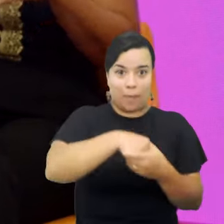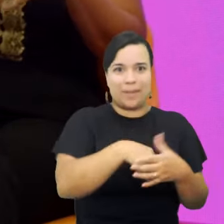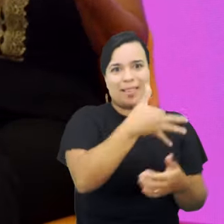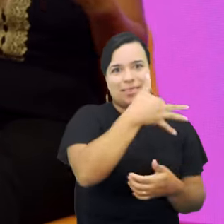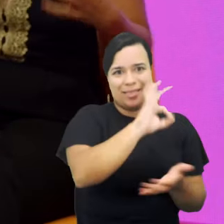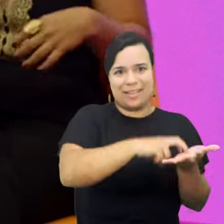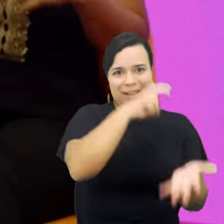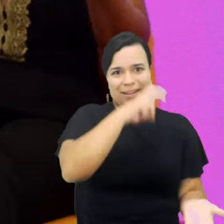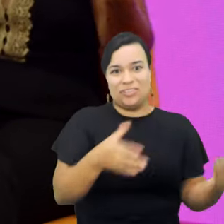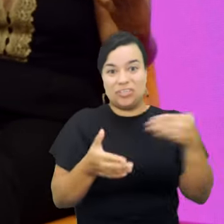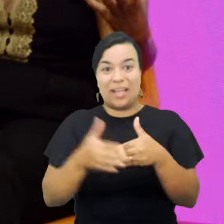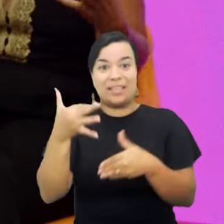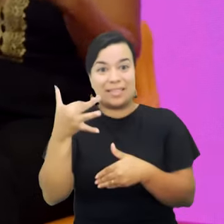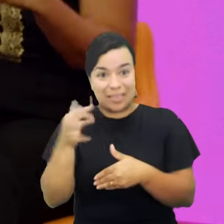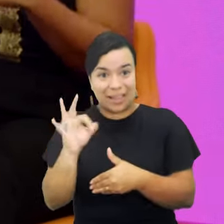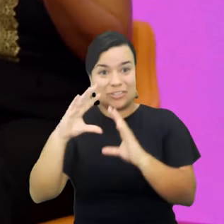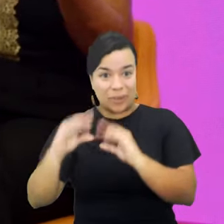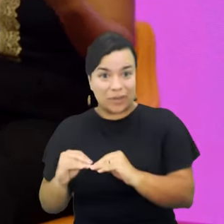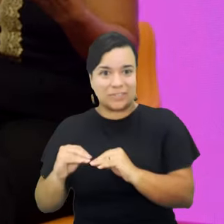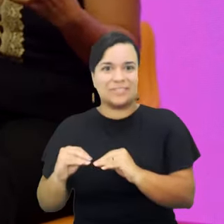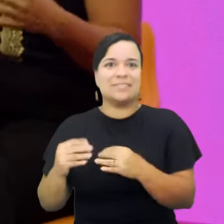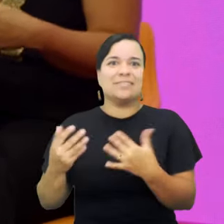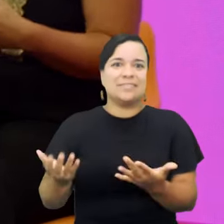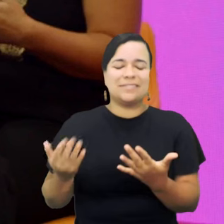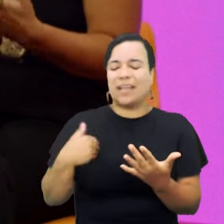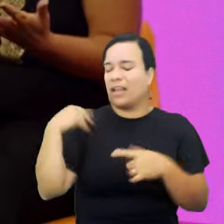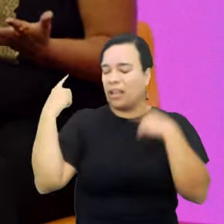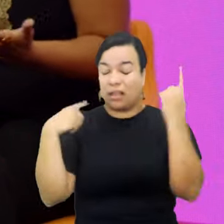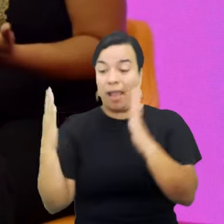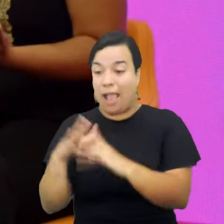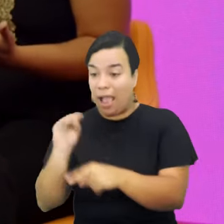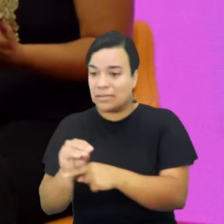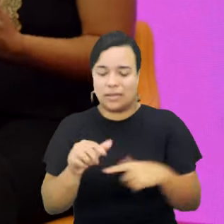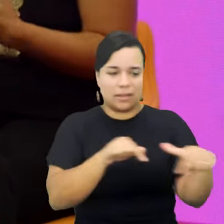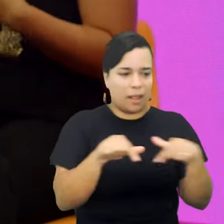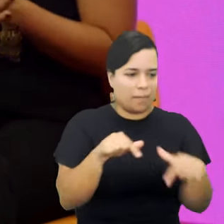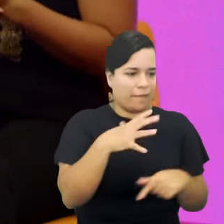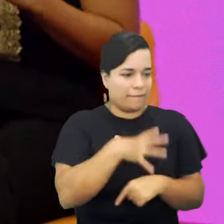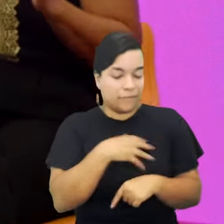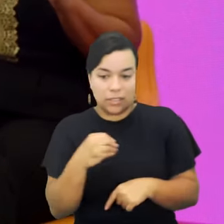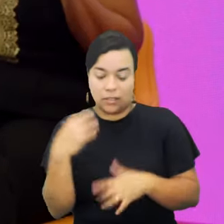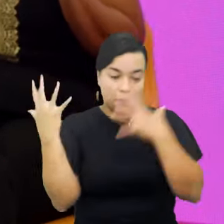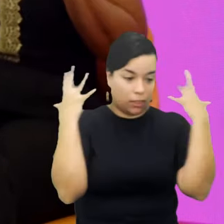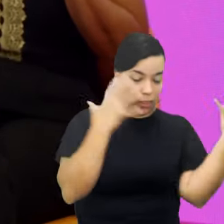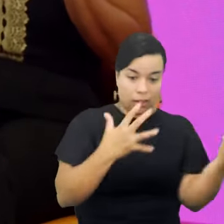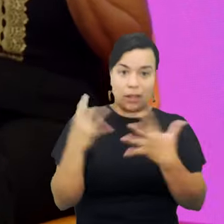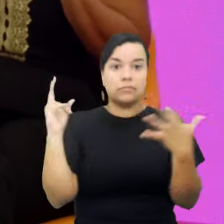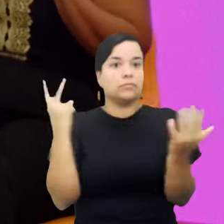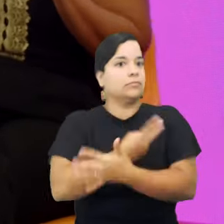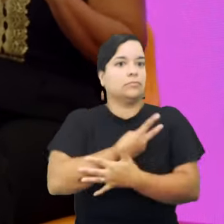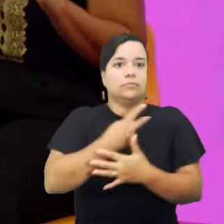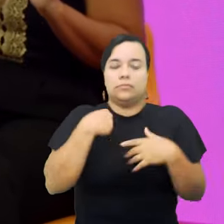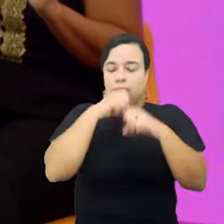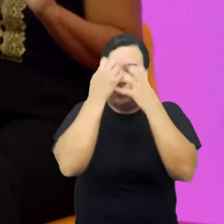10, naquela loucura, criança pequena, casa, trabalho, eu me vi realmente, o emocional foi pro beleléu, né?